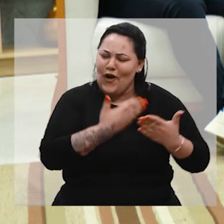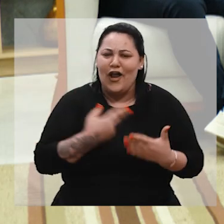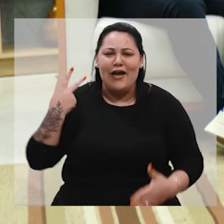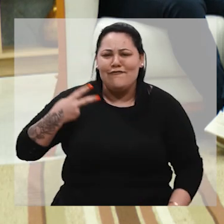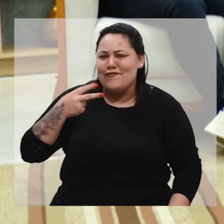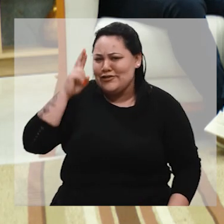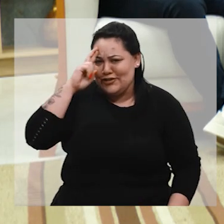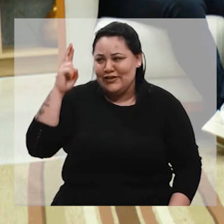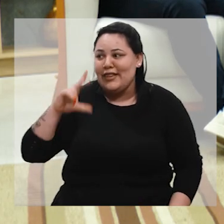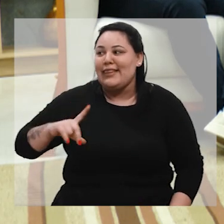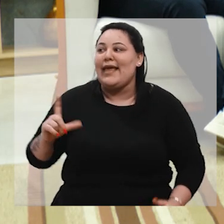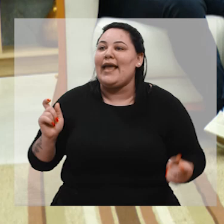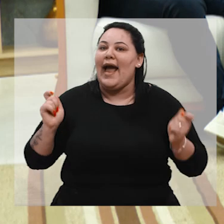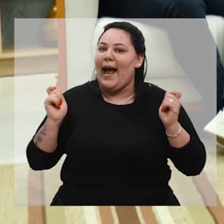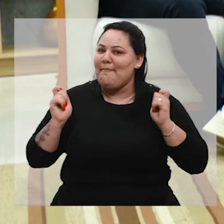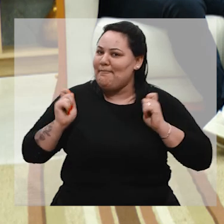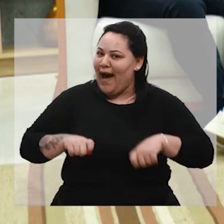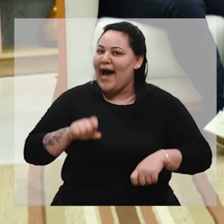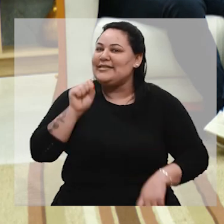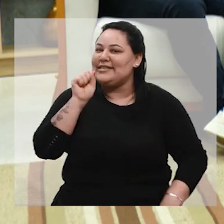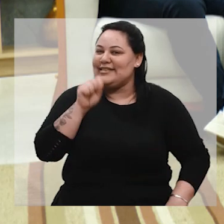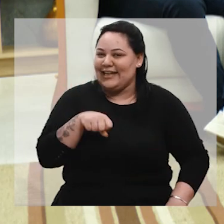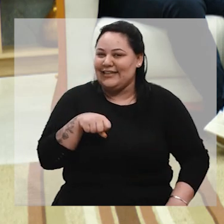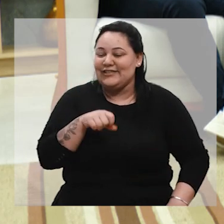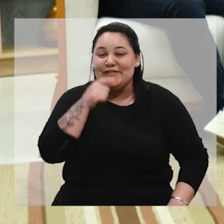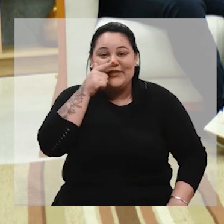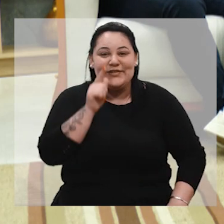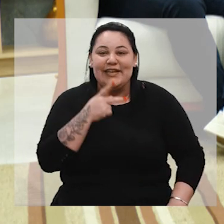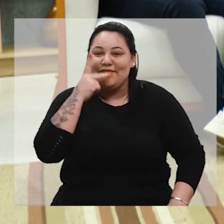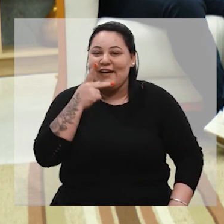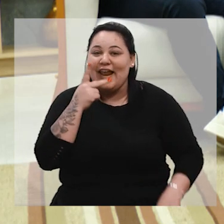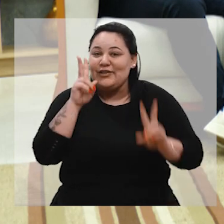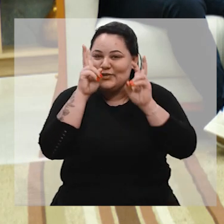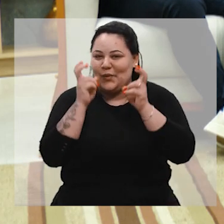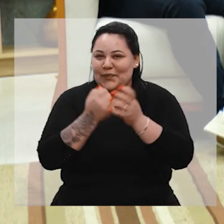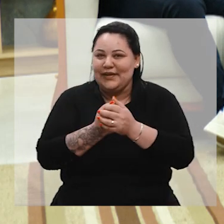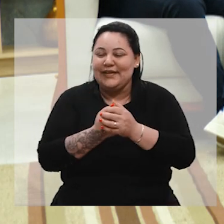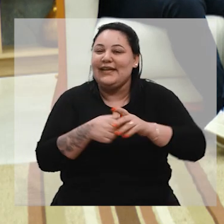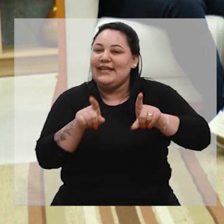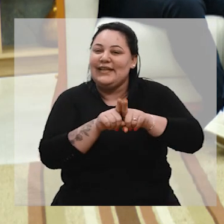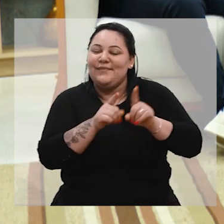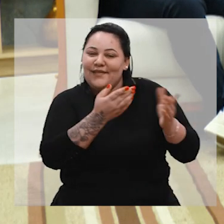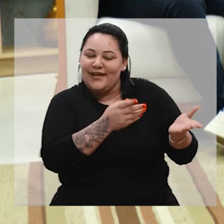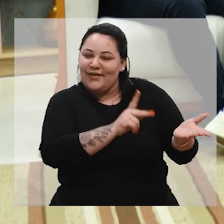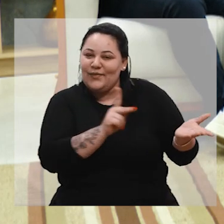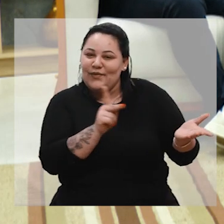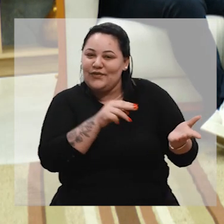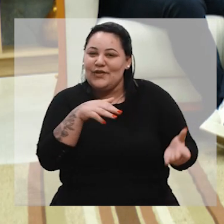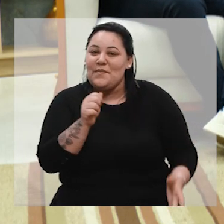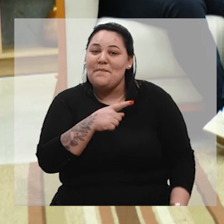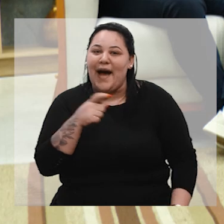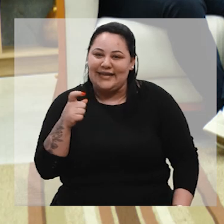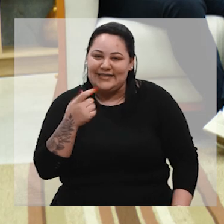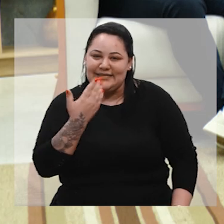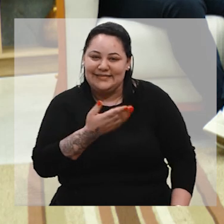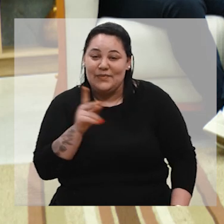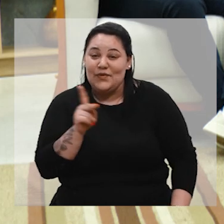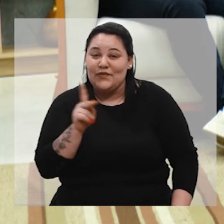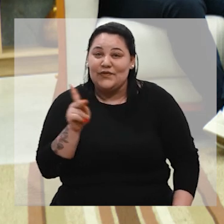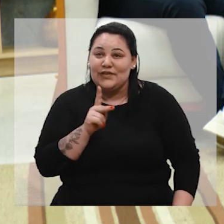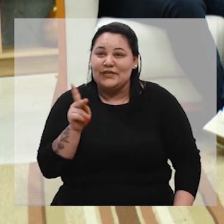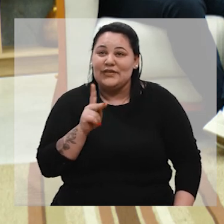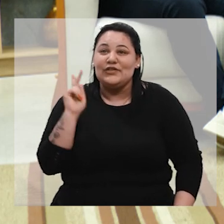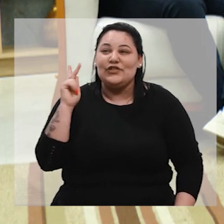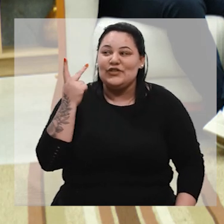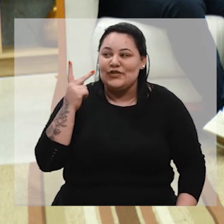direção, enfim, tem uma capacidade enorme, né, de harmonizar a gestão. E também conosco, professor Max